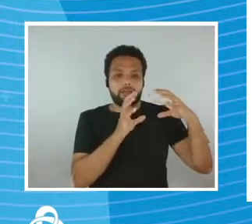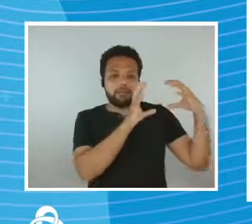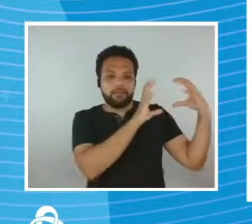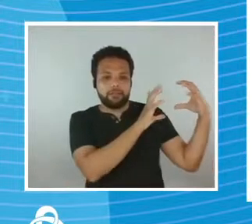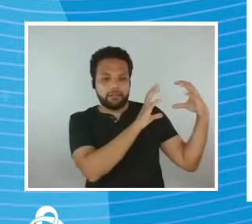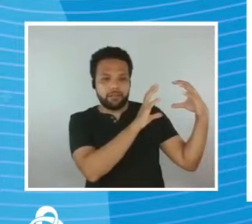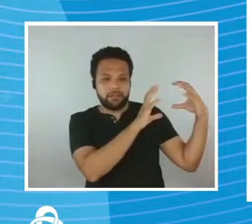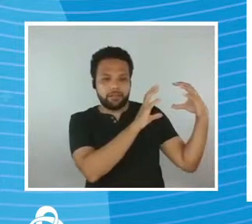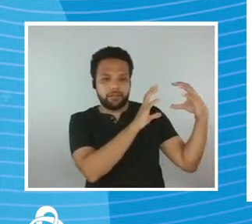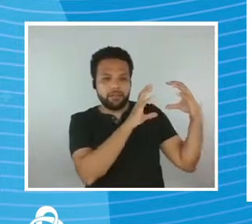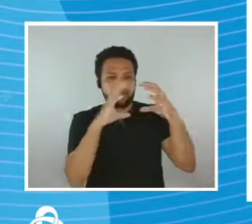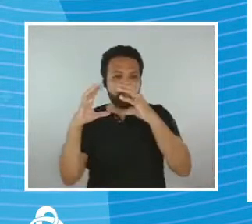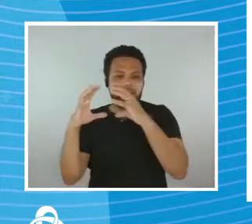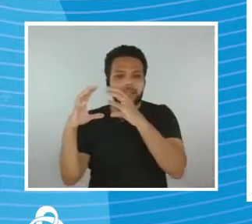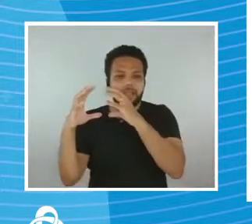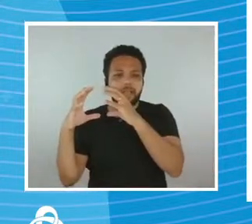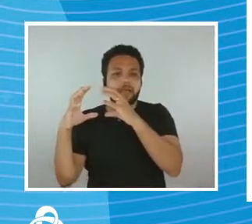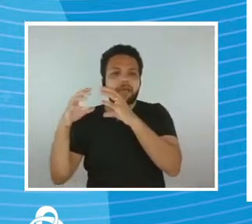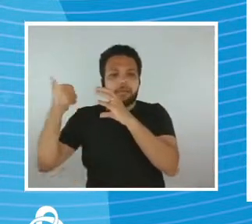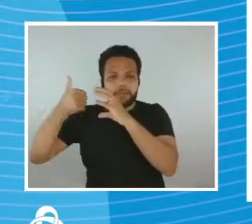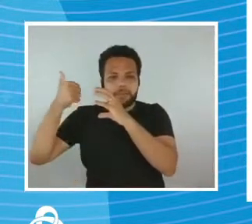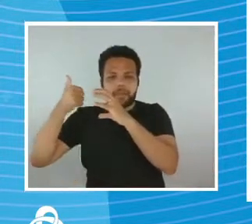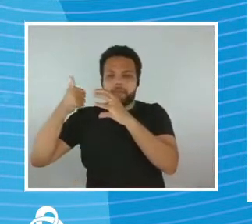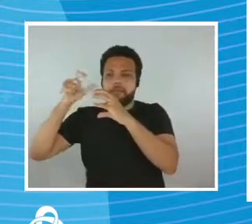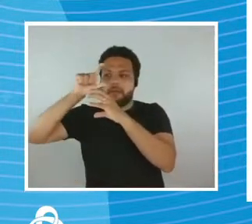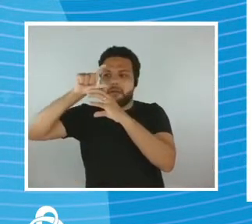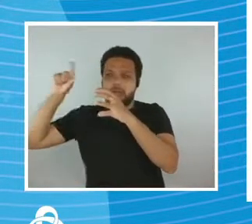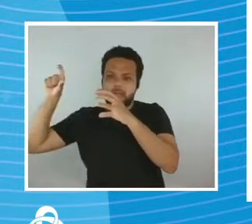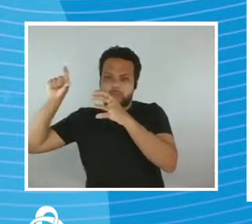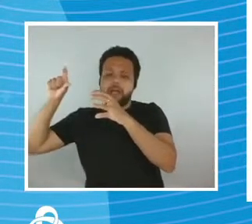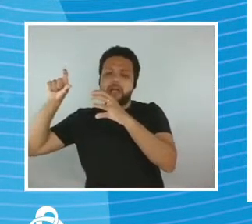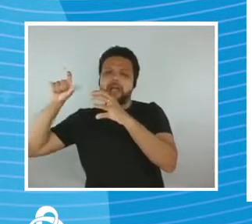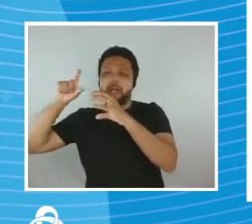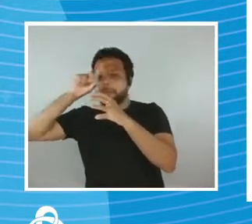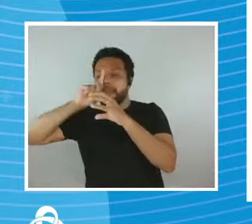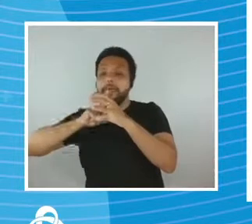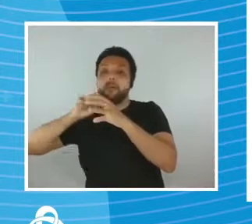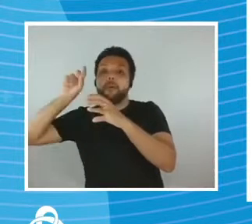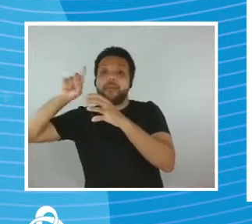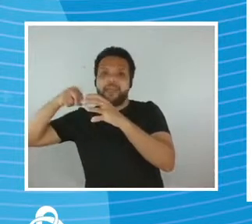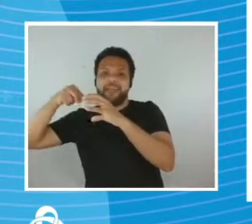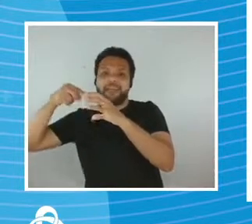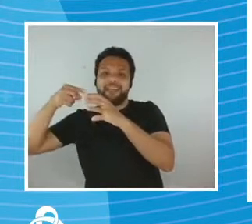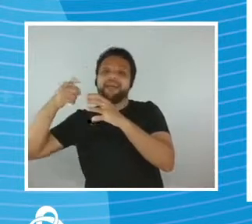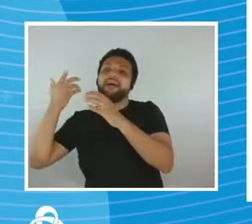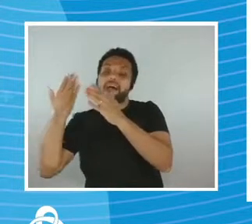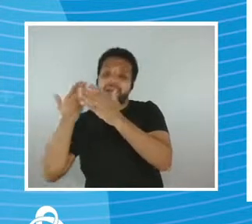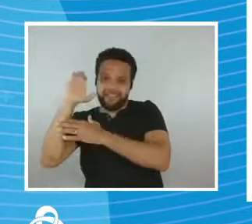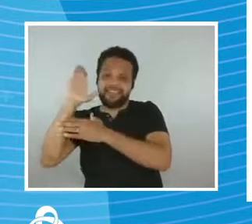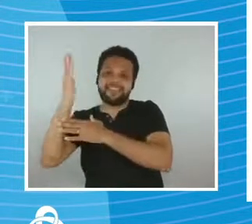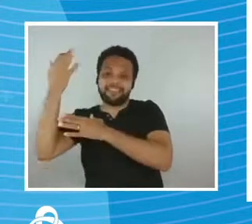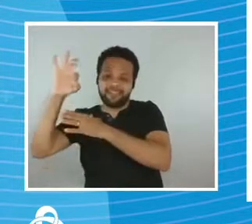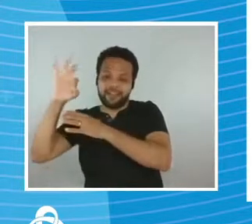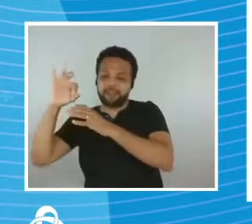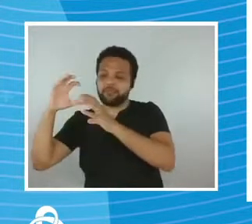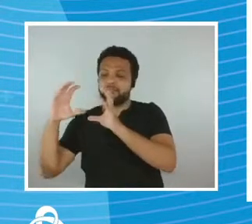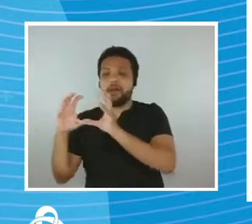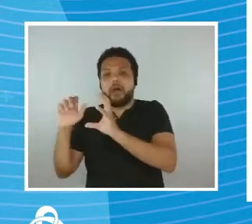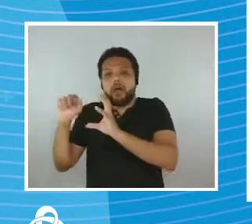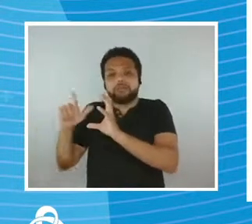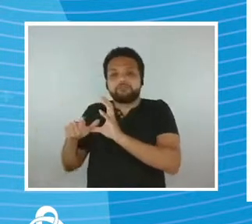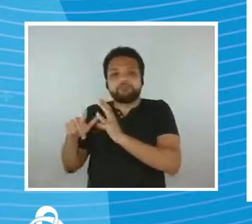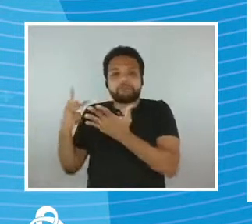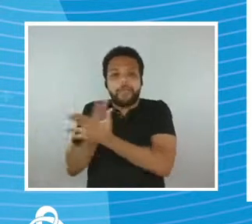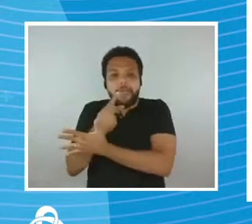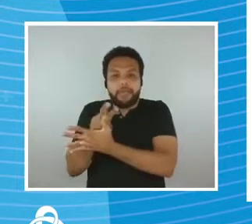há indiferença, ou seja, essa questão não me diz nada, não me dá informação, nem cognitiva, nem pedagógica, nem estatística. Se eu vou para uma pergunta